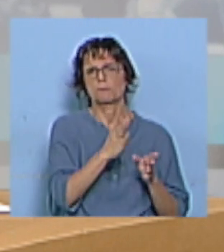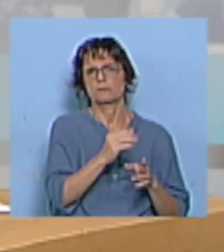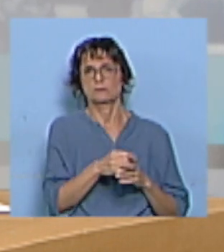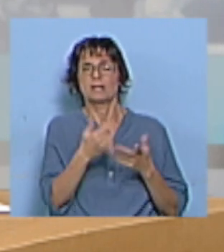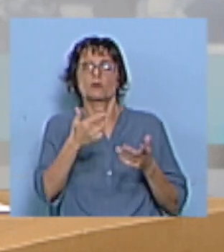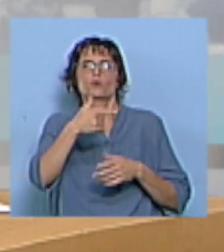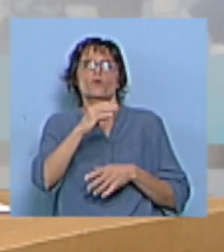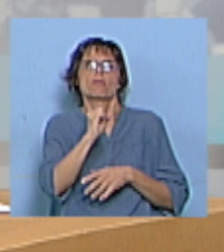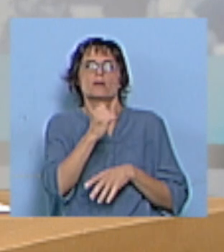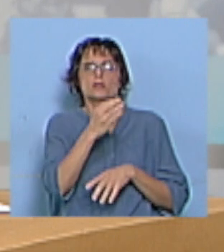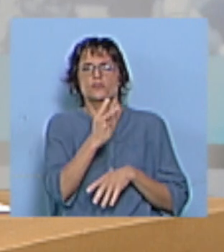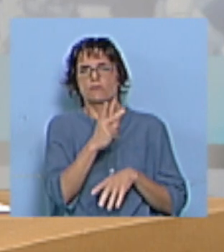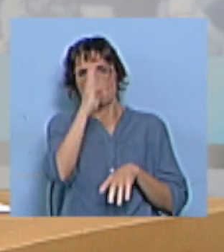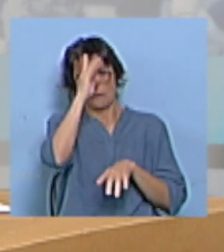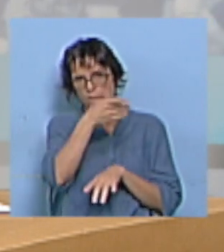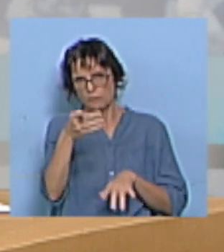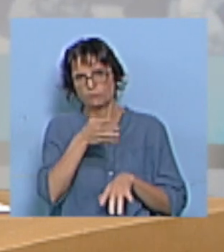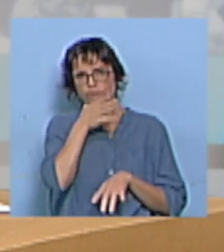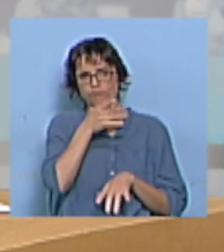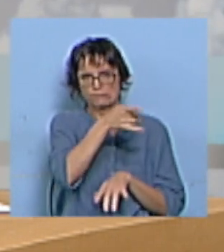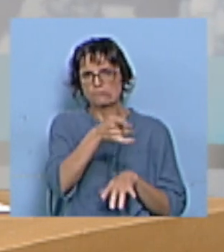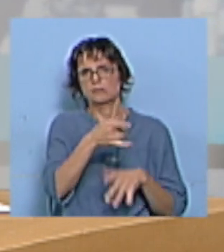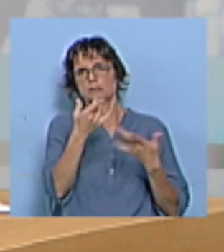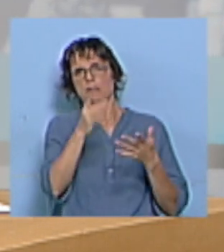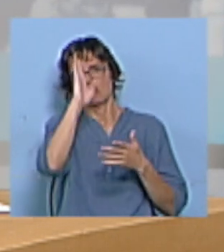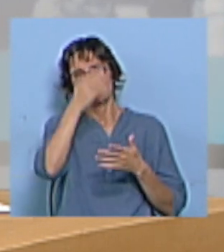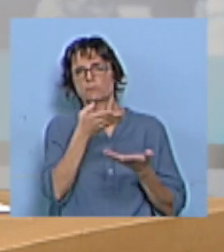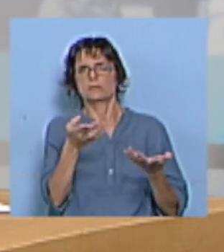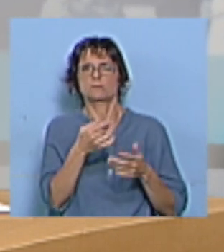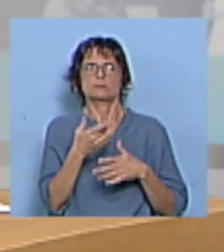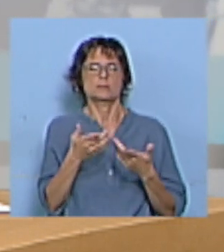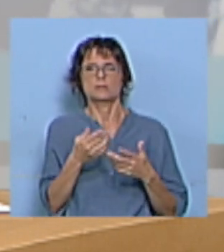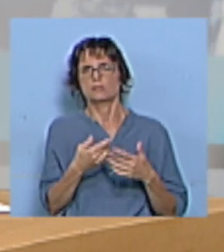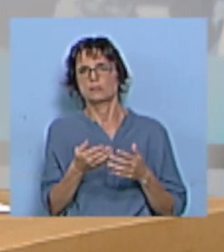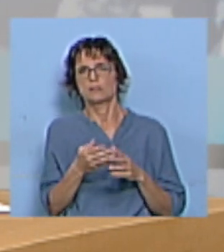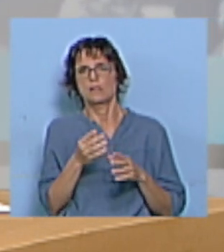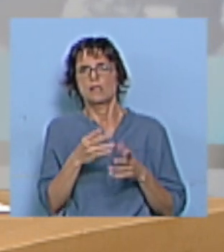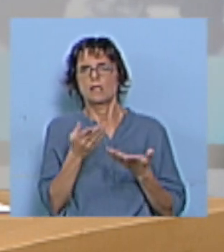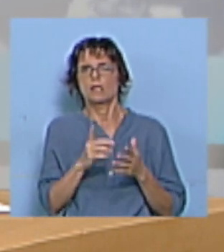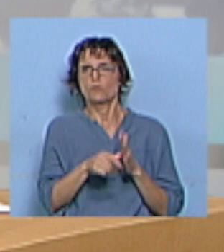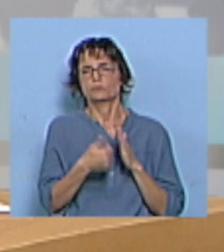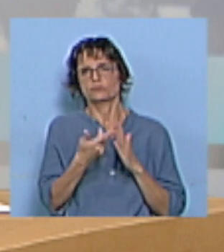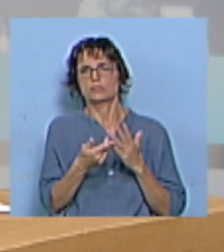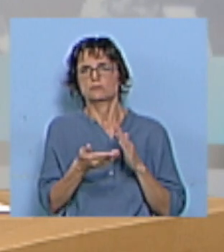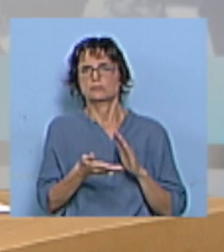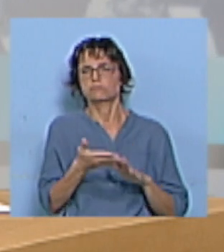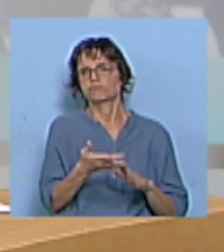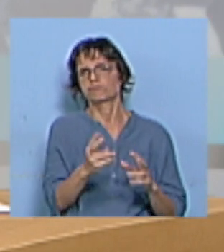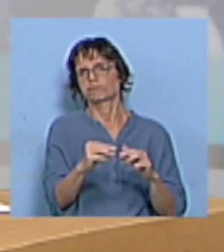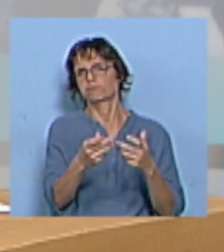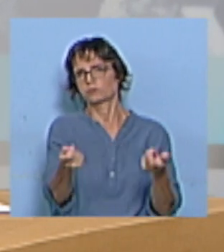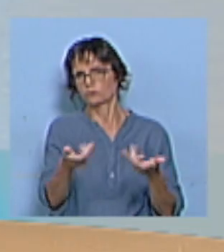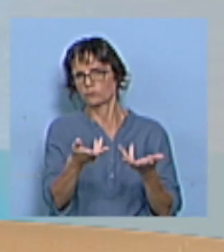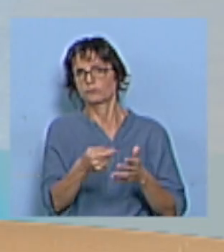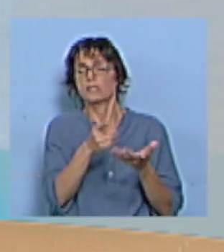nos persegue, quanto mais depressa for feita, não é? Mais depressa resolvemos esse problema de uma ligação. E vai criar trabalho que vai ajudar